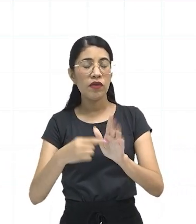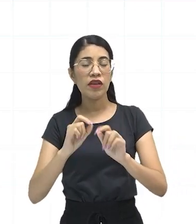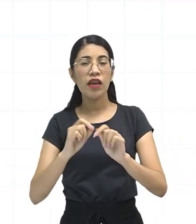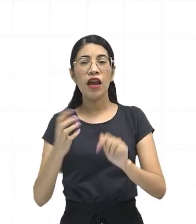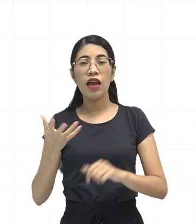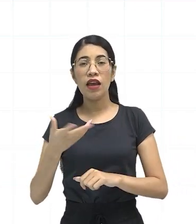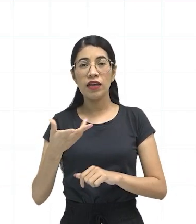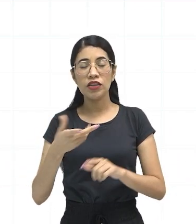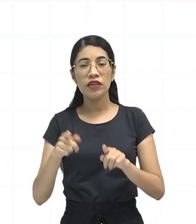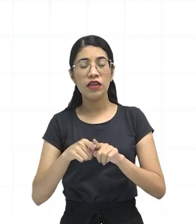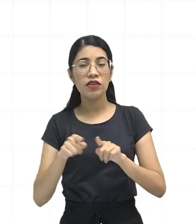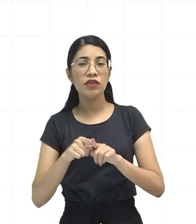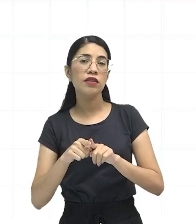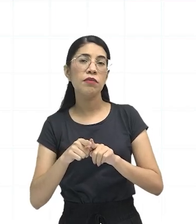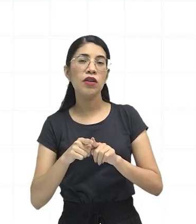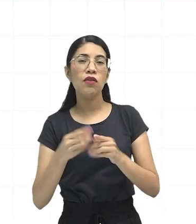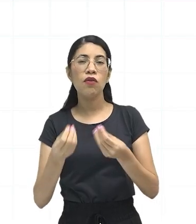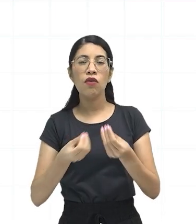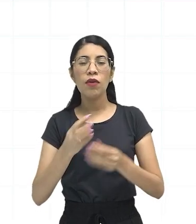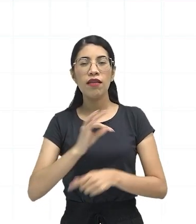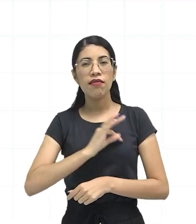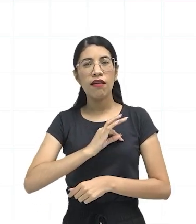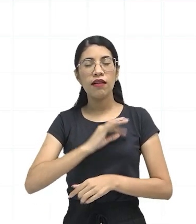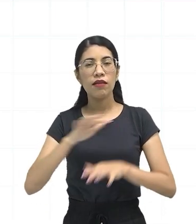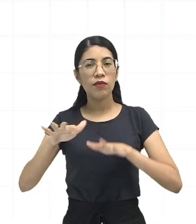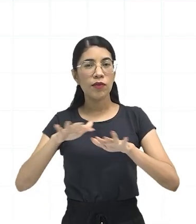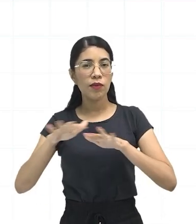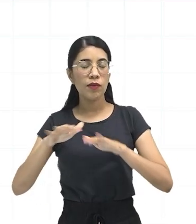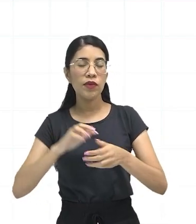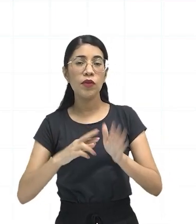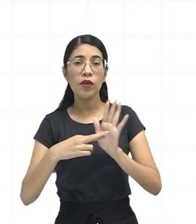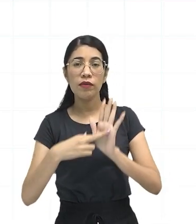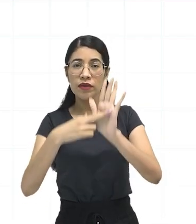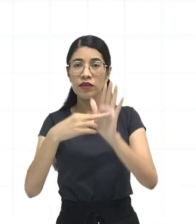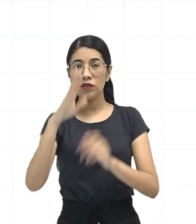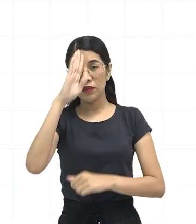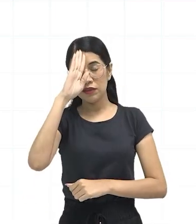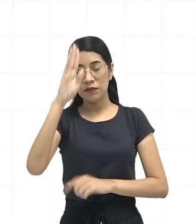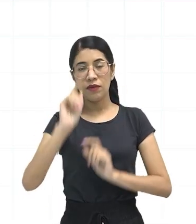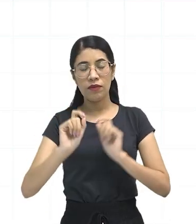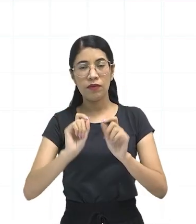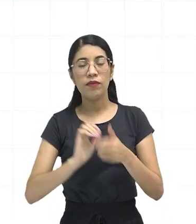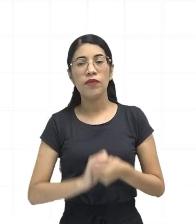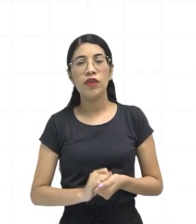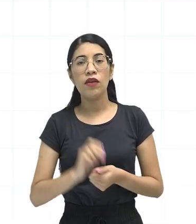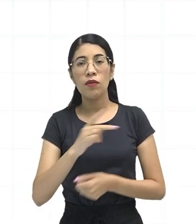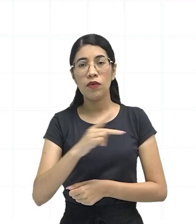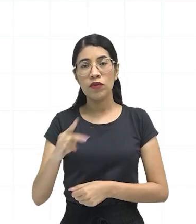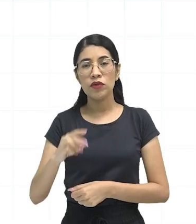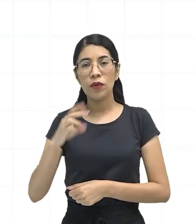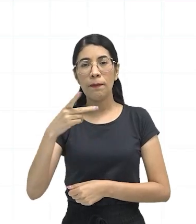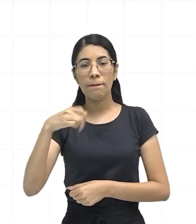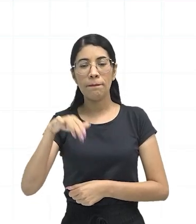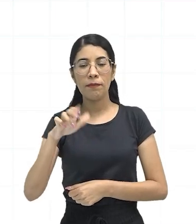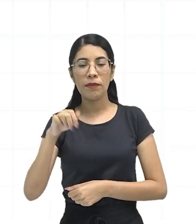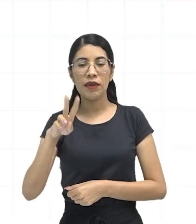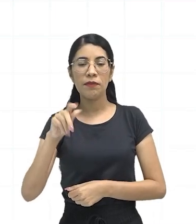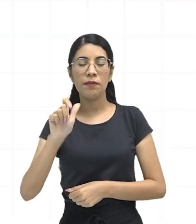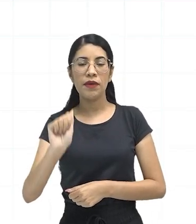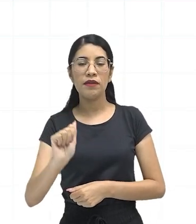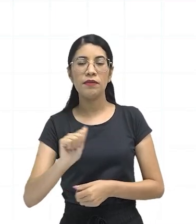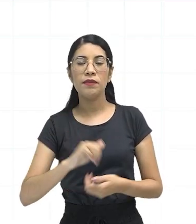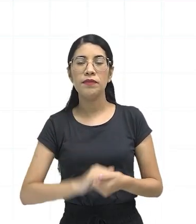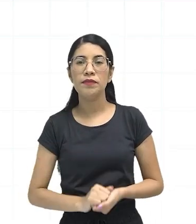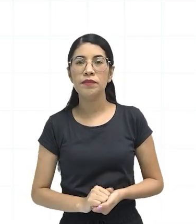e a técnicas nos movimentos. E o seu grande representante é o mestre Bimba. E